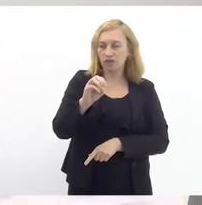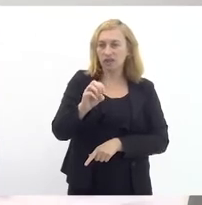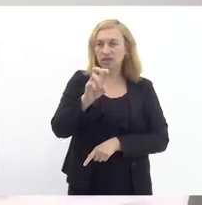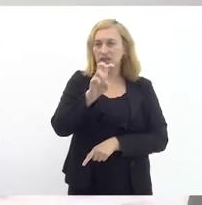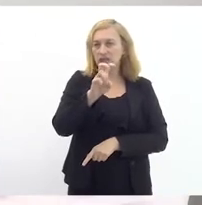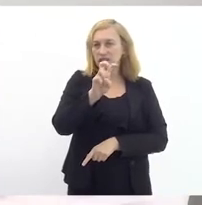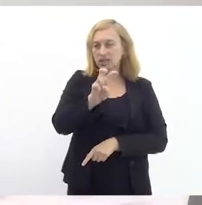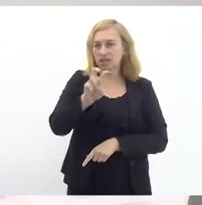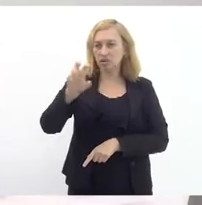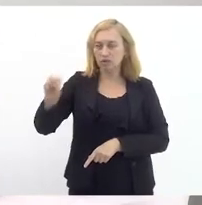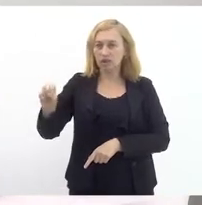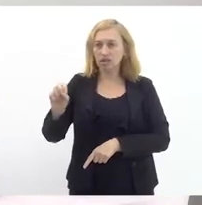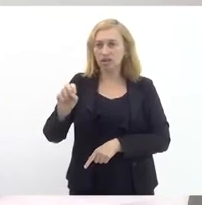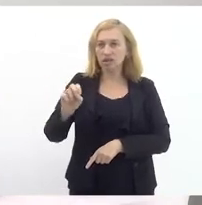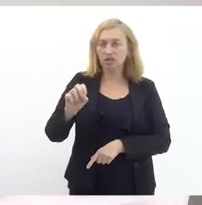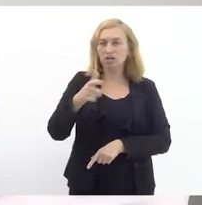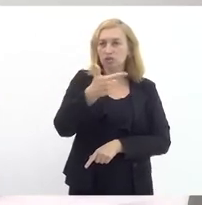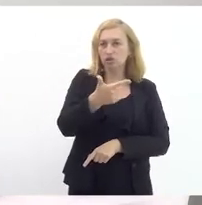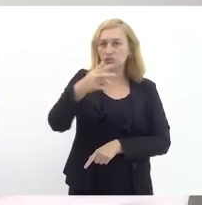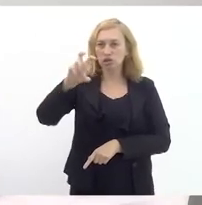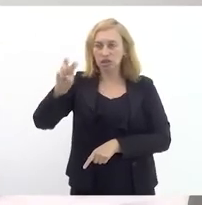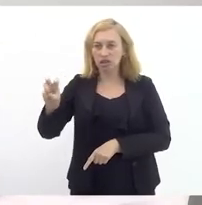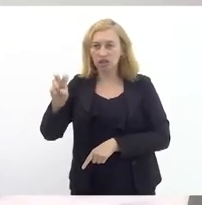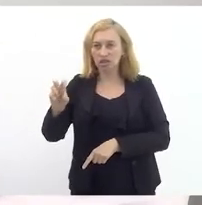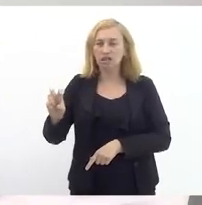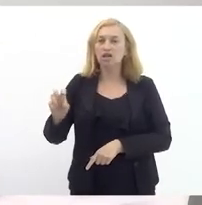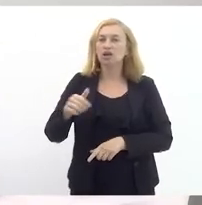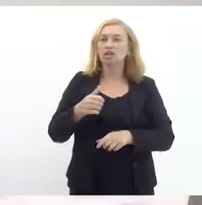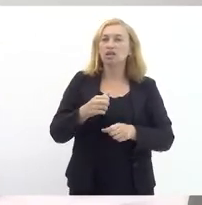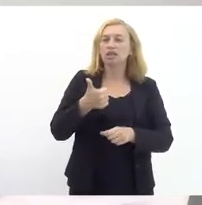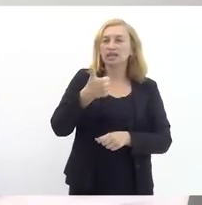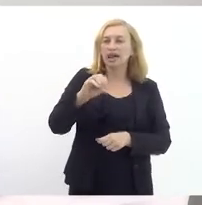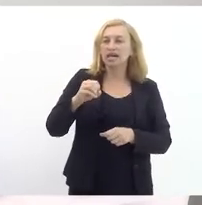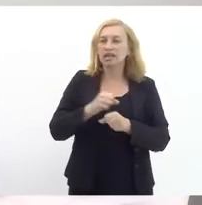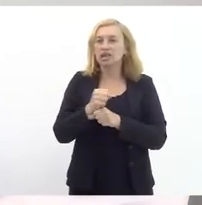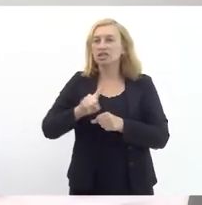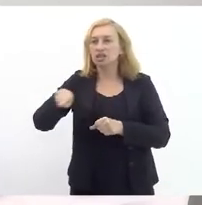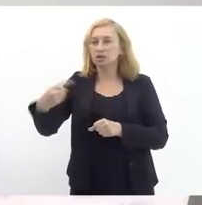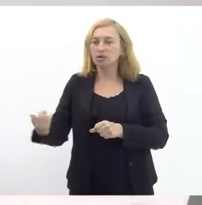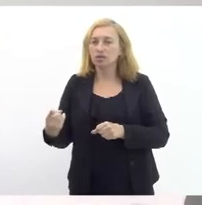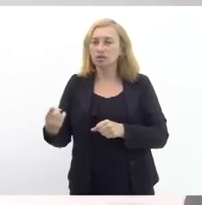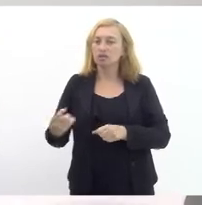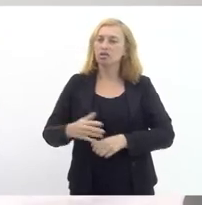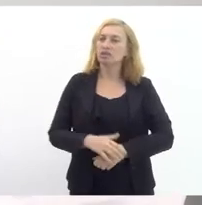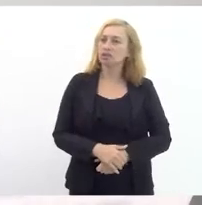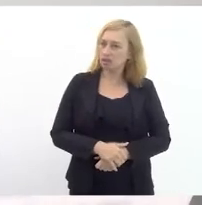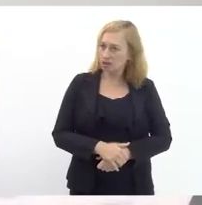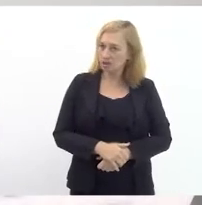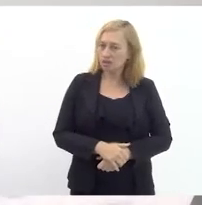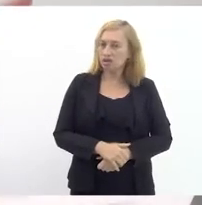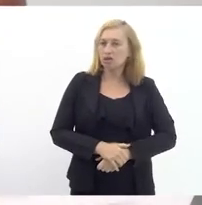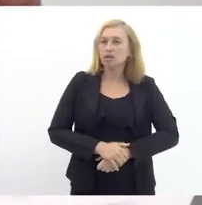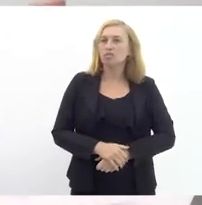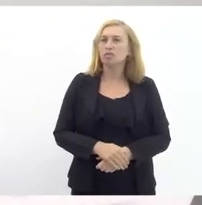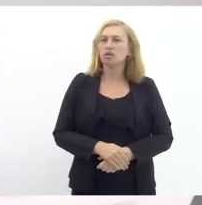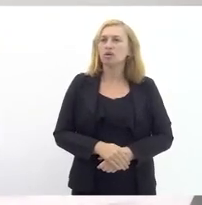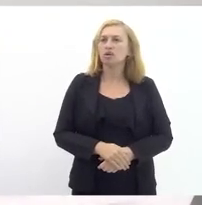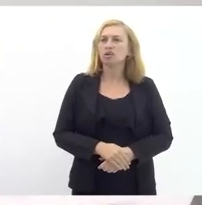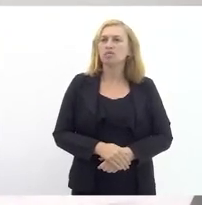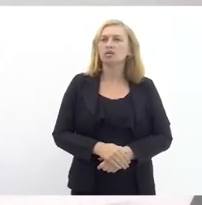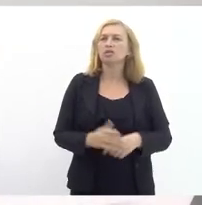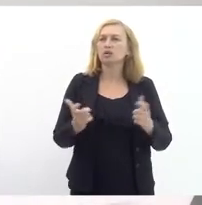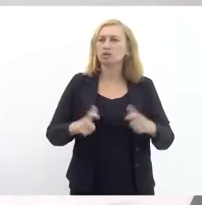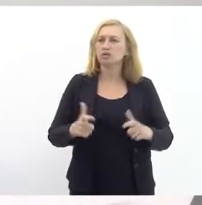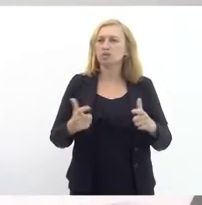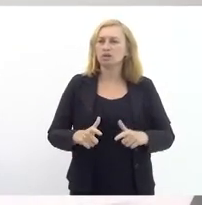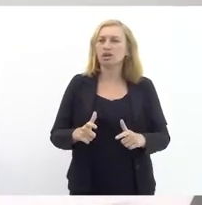2015, 10 anos depois, que trata da acessibilidade e edificações, tanto do mobiliário, espaços